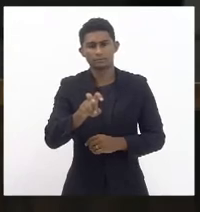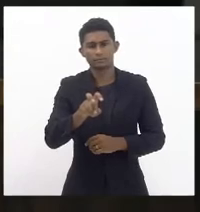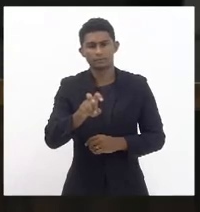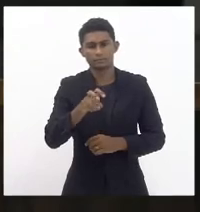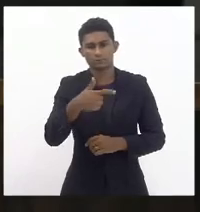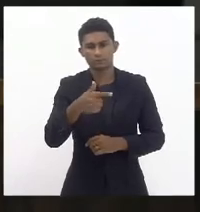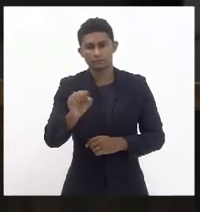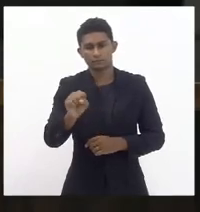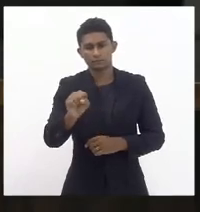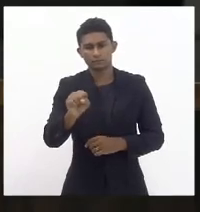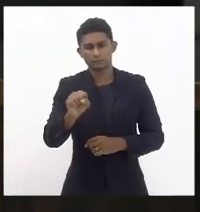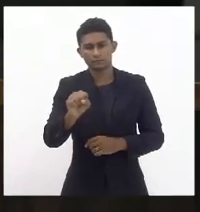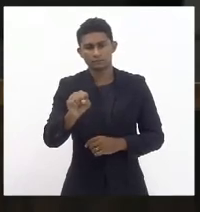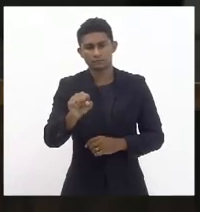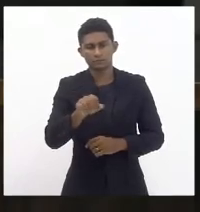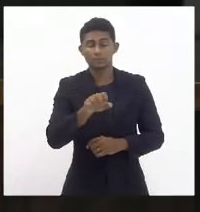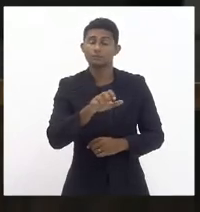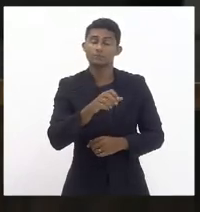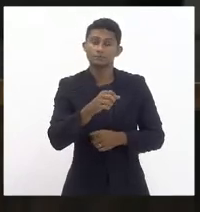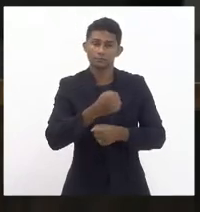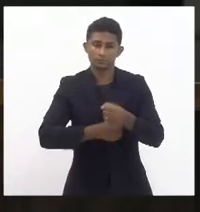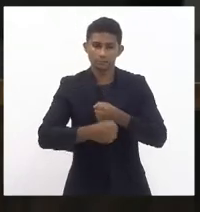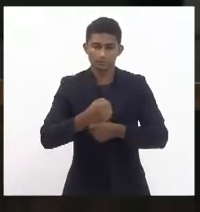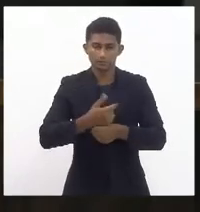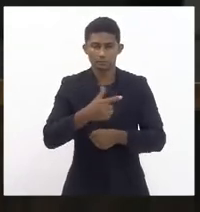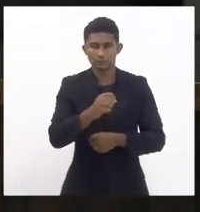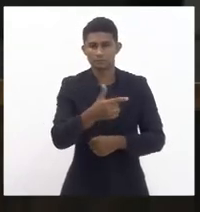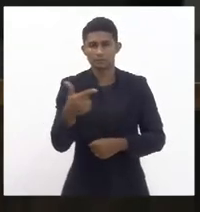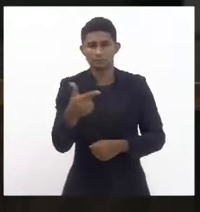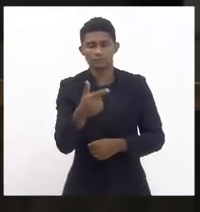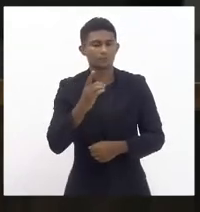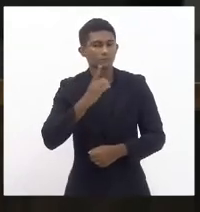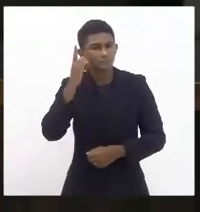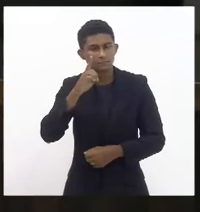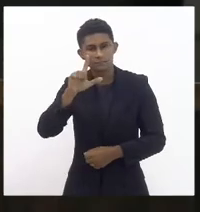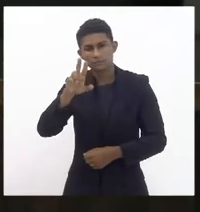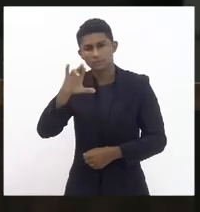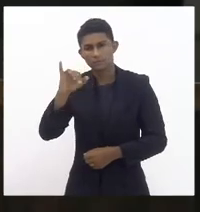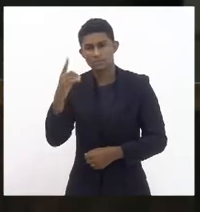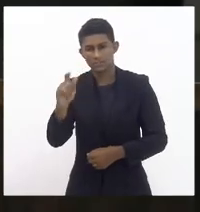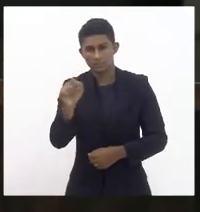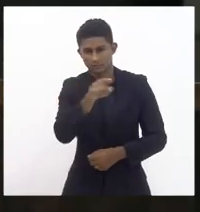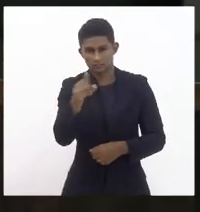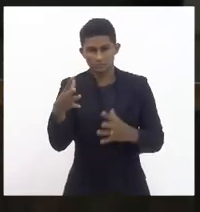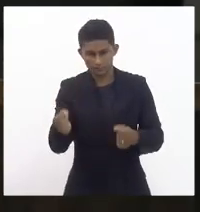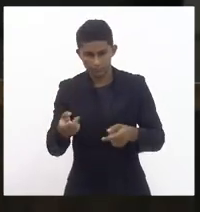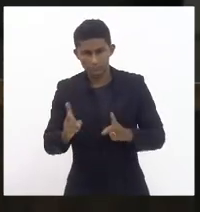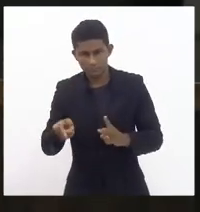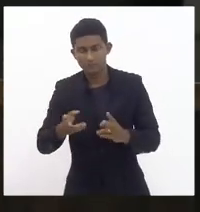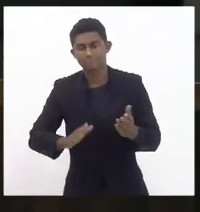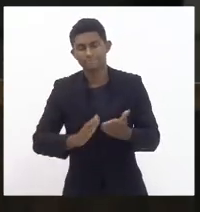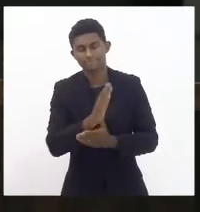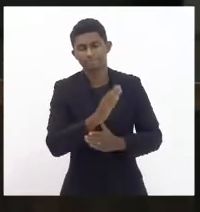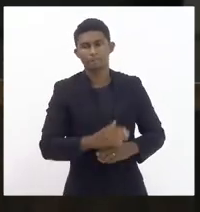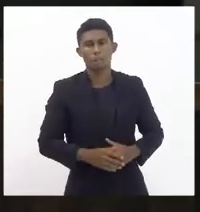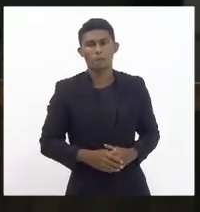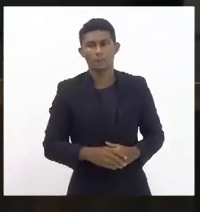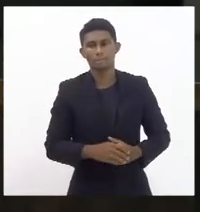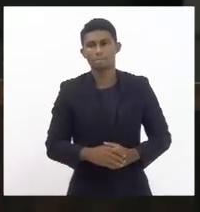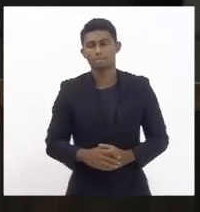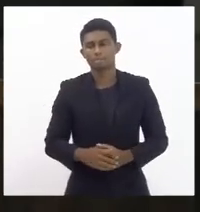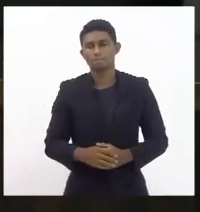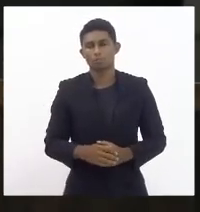o 2855 2822 Deputado a Lucinha se eu te quer aprovam permaneçam Como estão aprovado